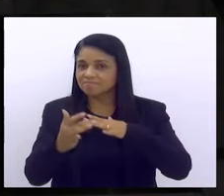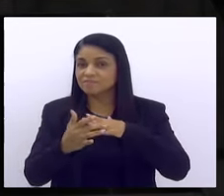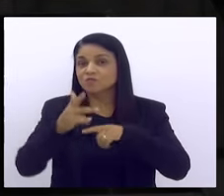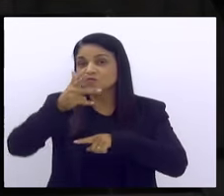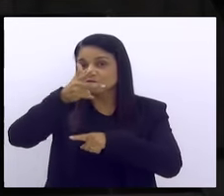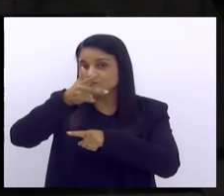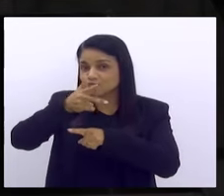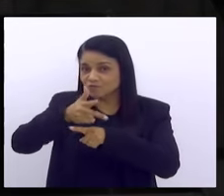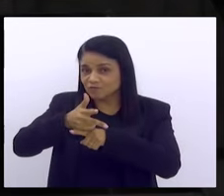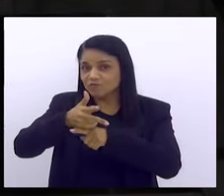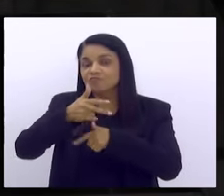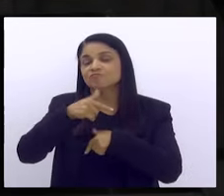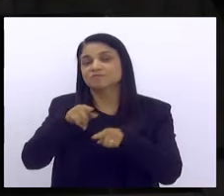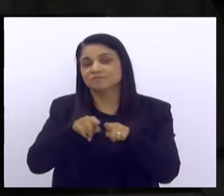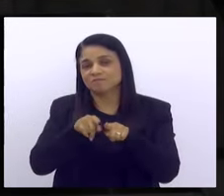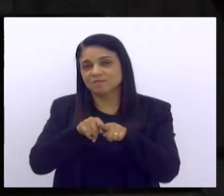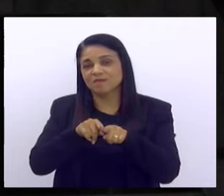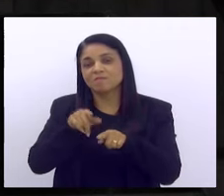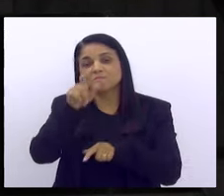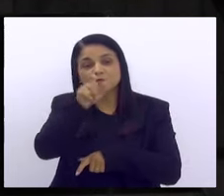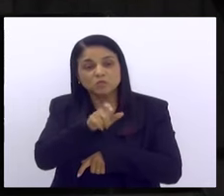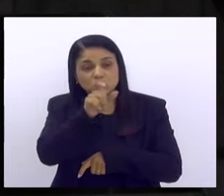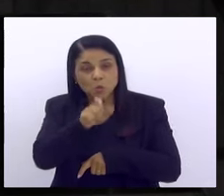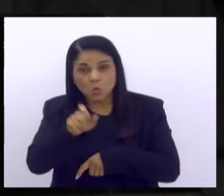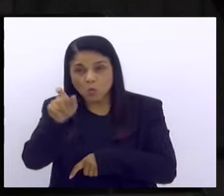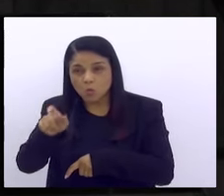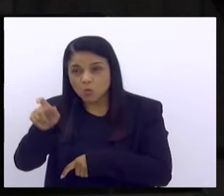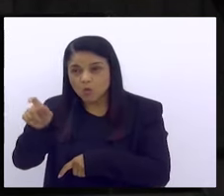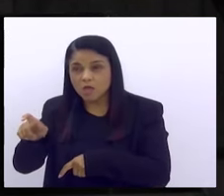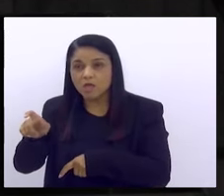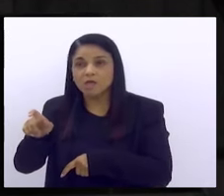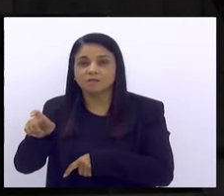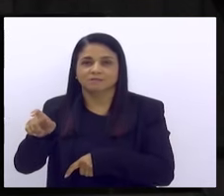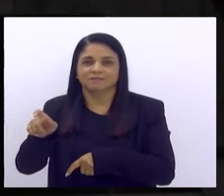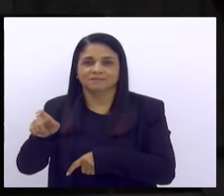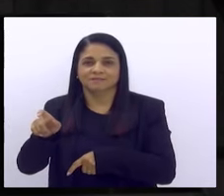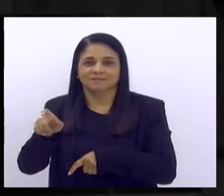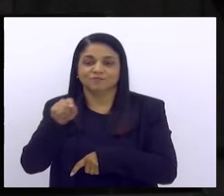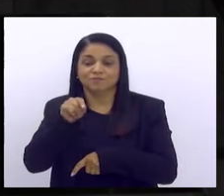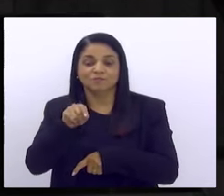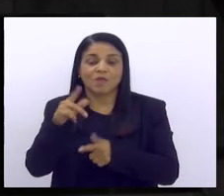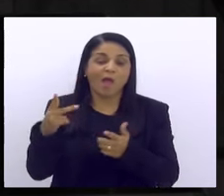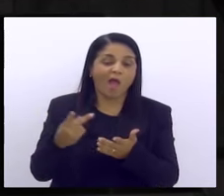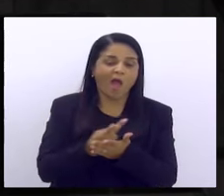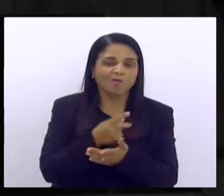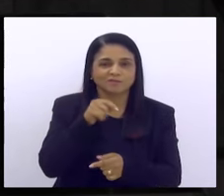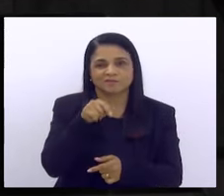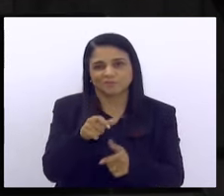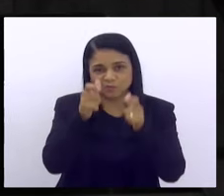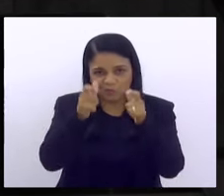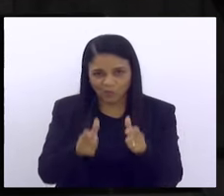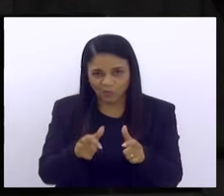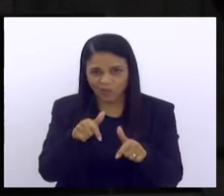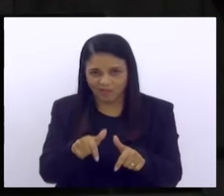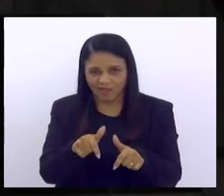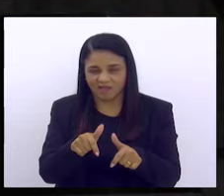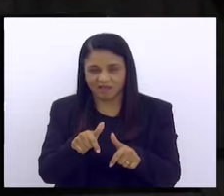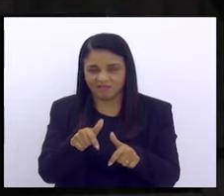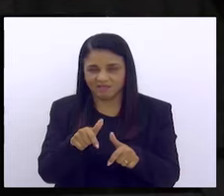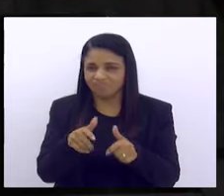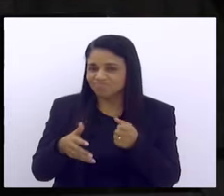vídeos que estavam sendo gravados pelas pessoas diante daquele fato que estava acontecendo ali. Omissão de